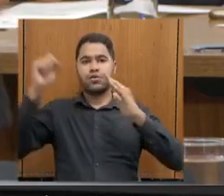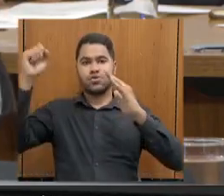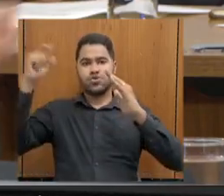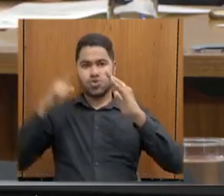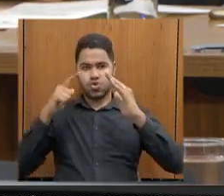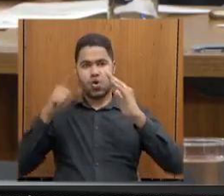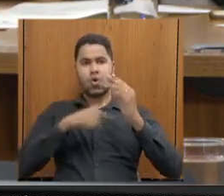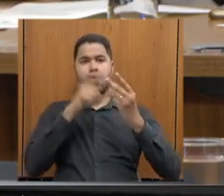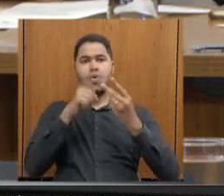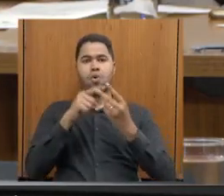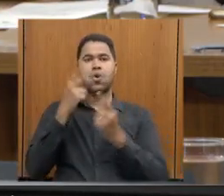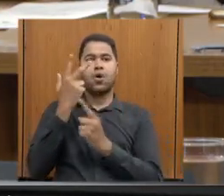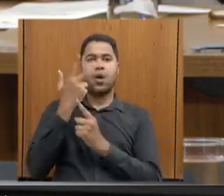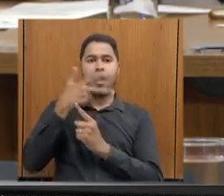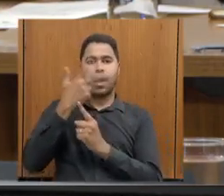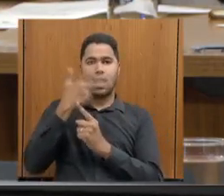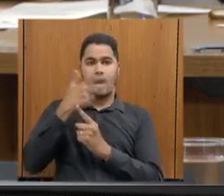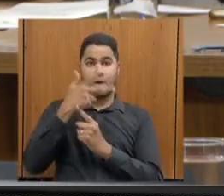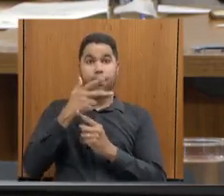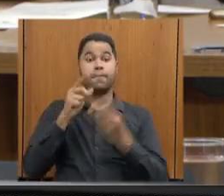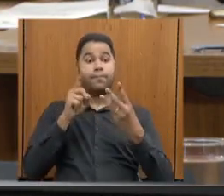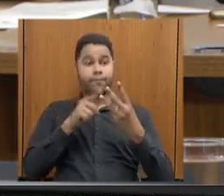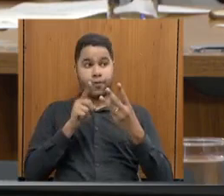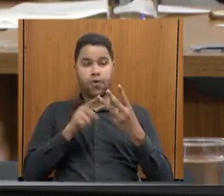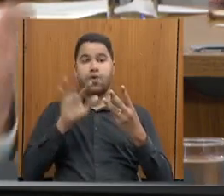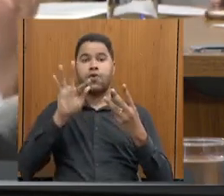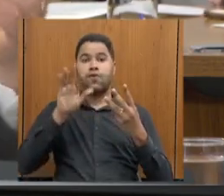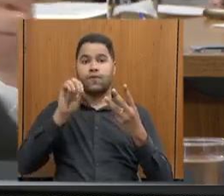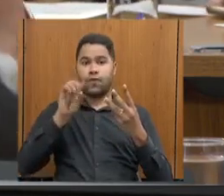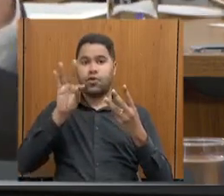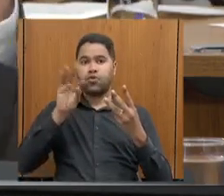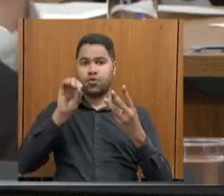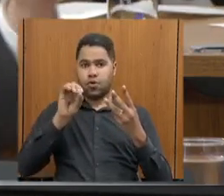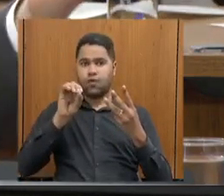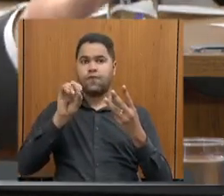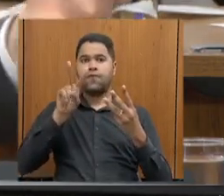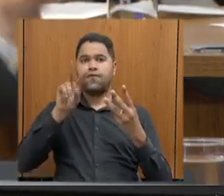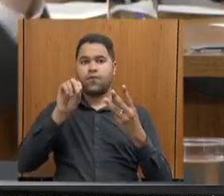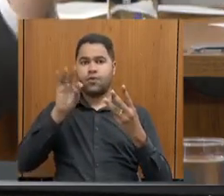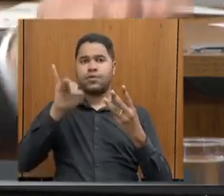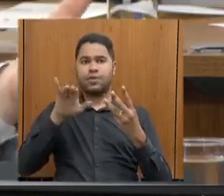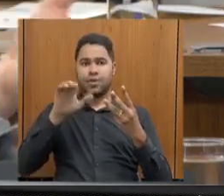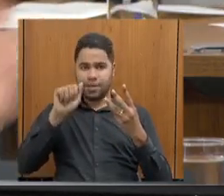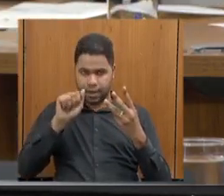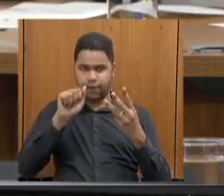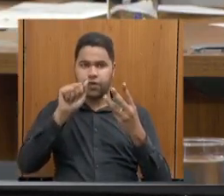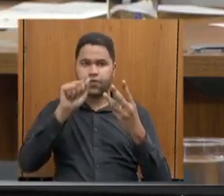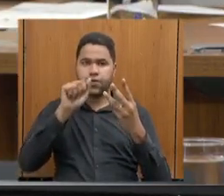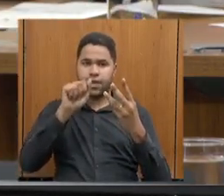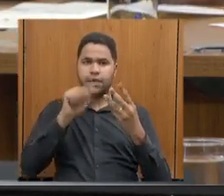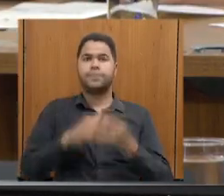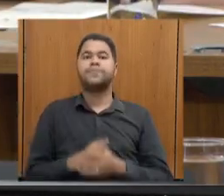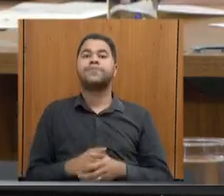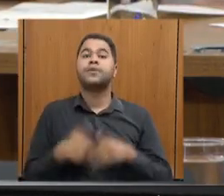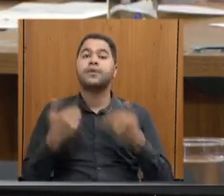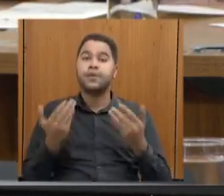e eólica mas sobretudo investindo em fotovoltaica né temos também O Grande Desafio